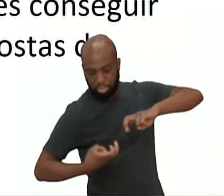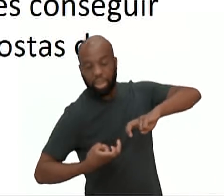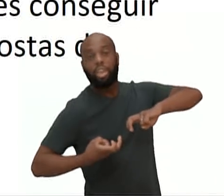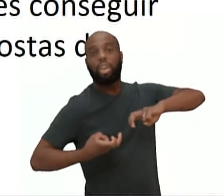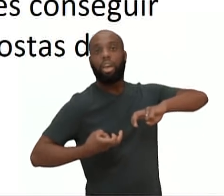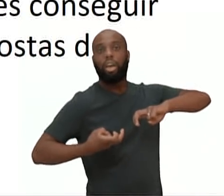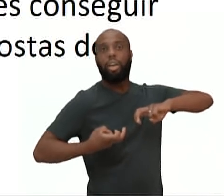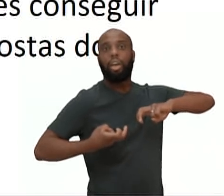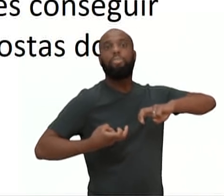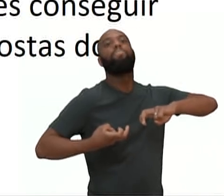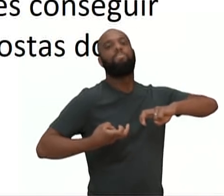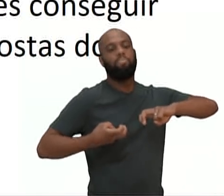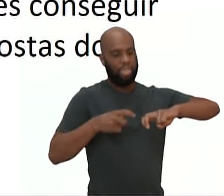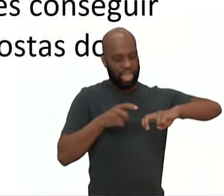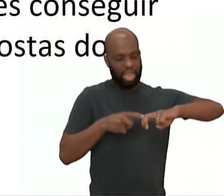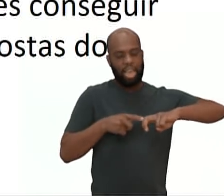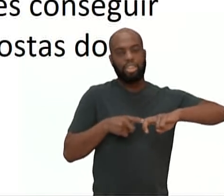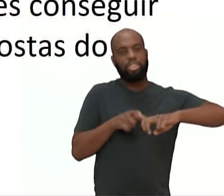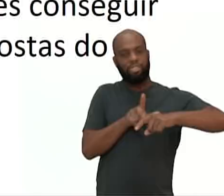do oponente toquem no chão.